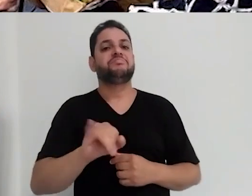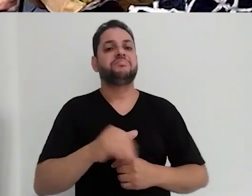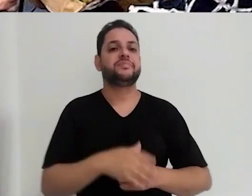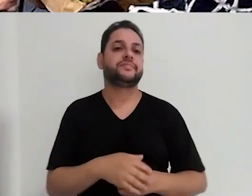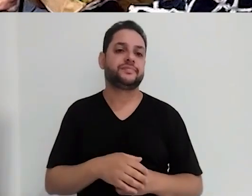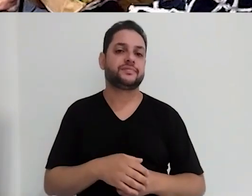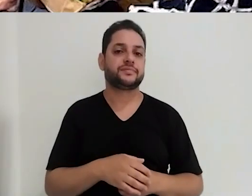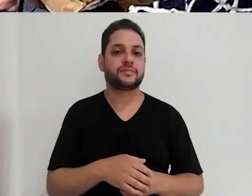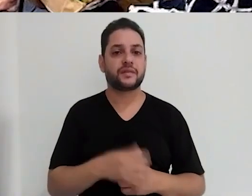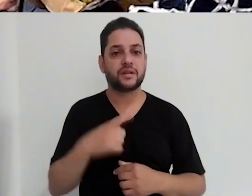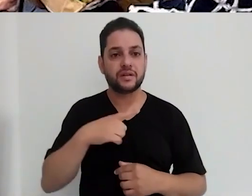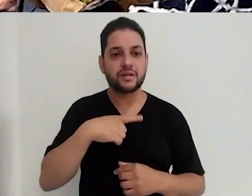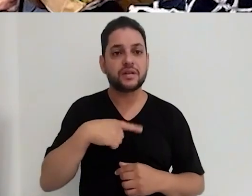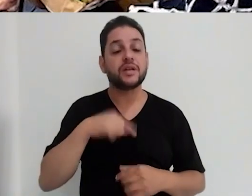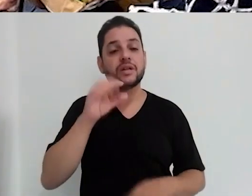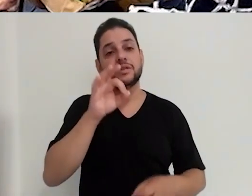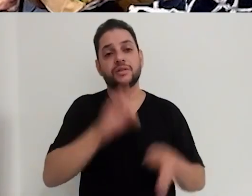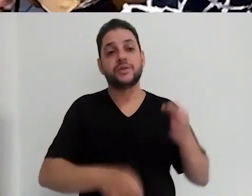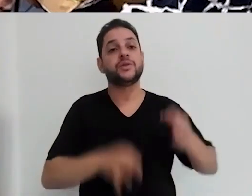Essa questão da justiça